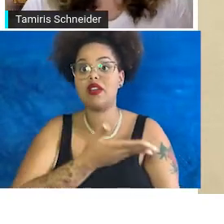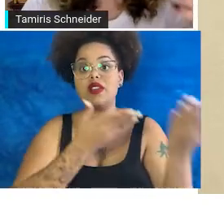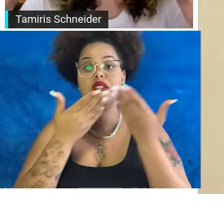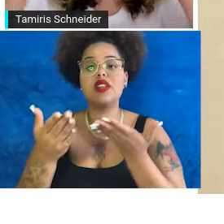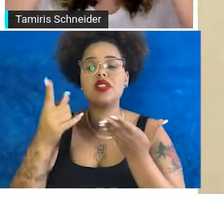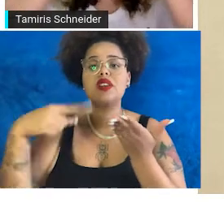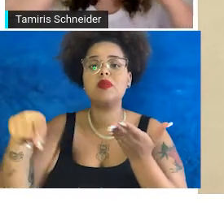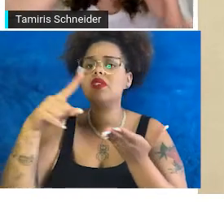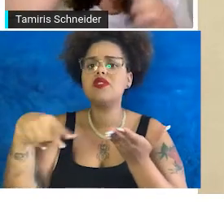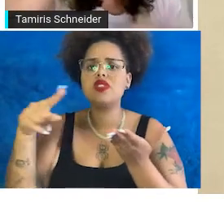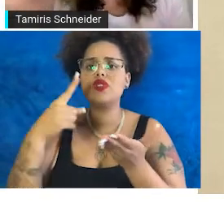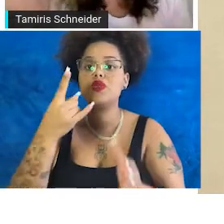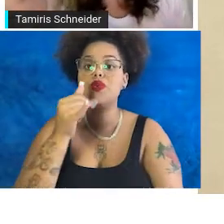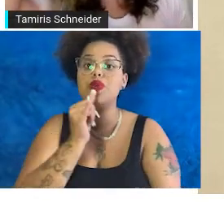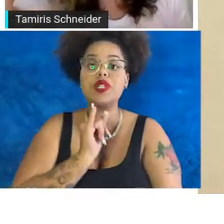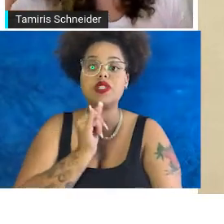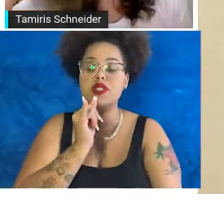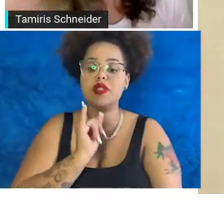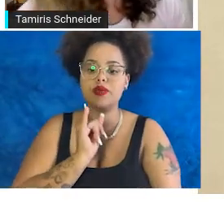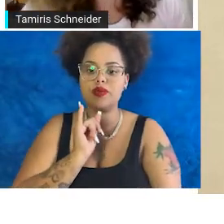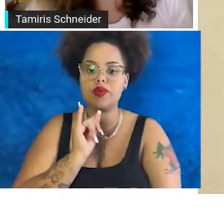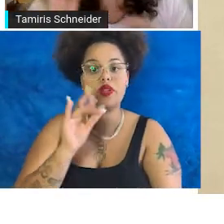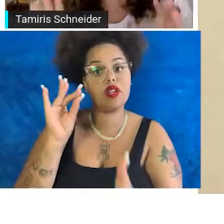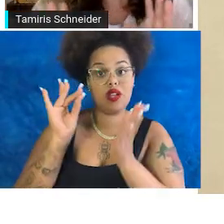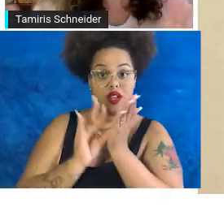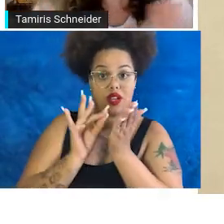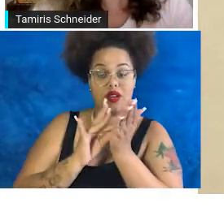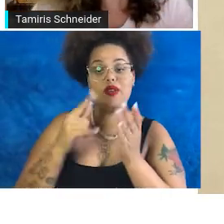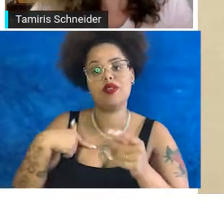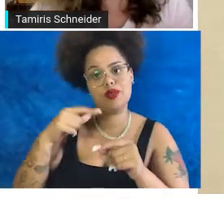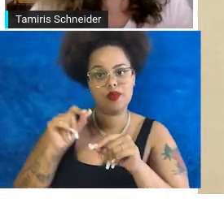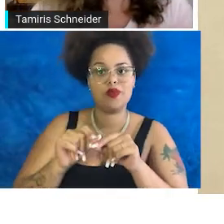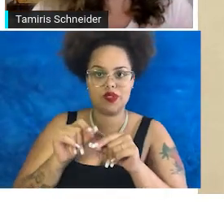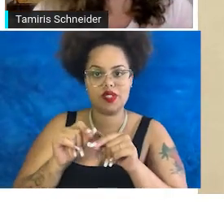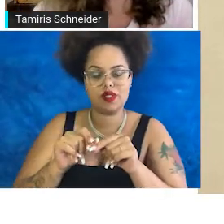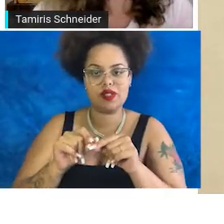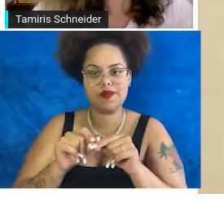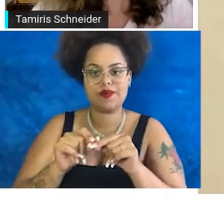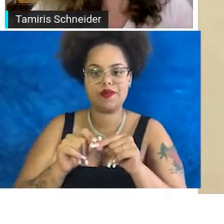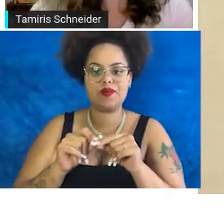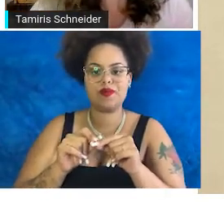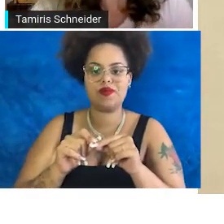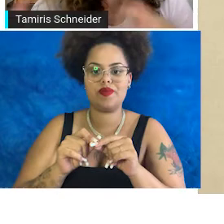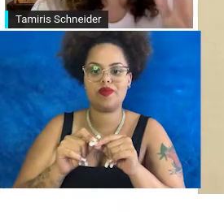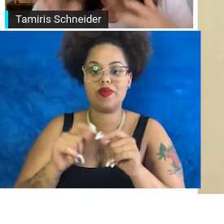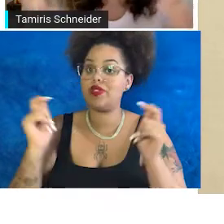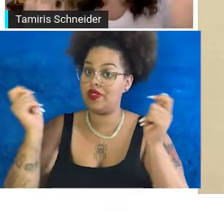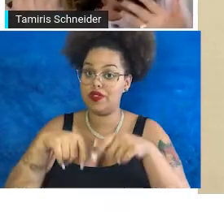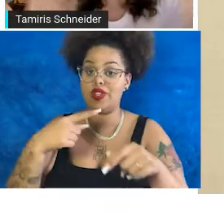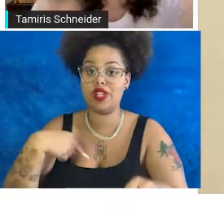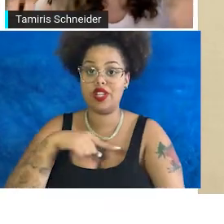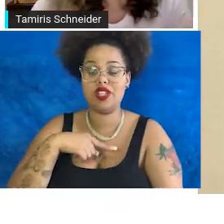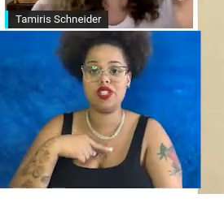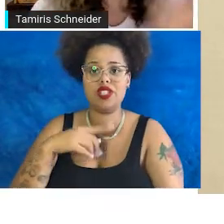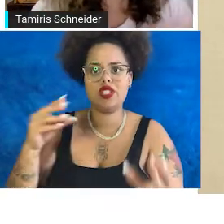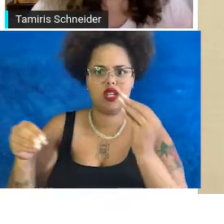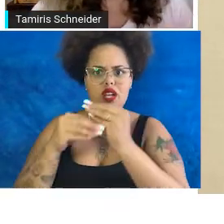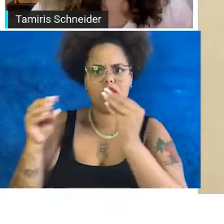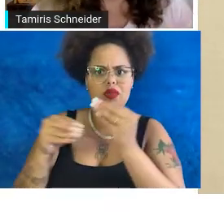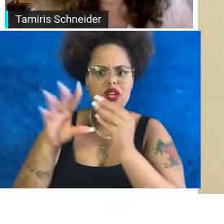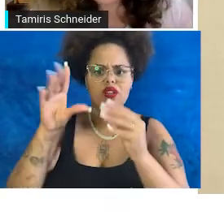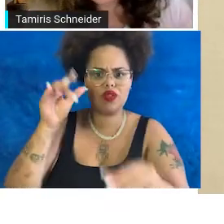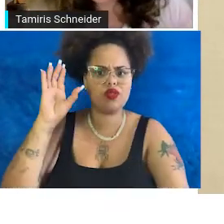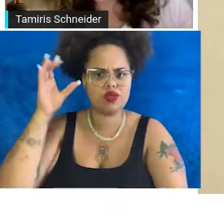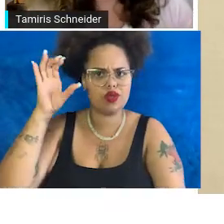para vocês um exemplo real de que eu fiz e que funciona para a gente aplicar todos esses conceitos que a